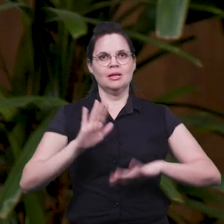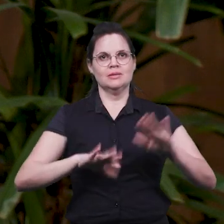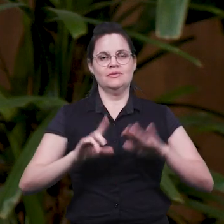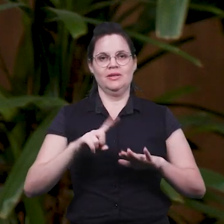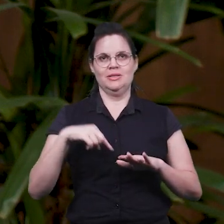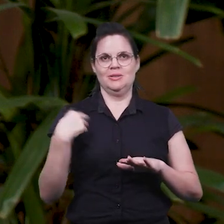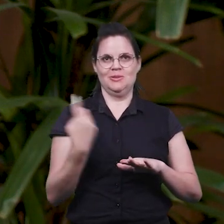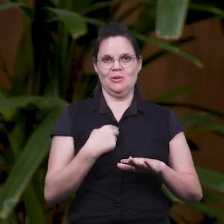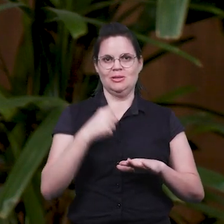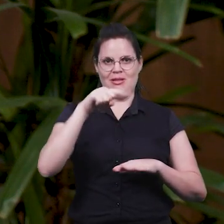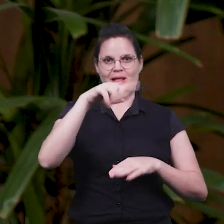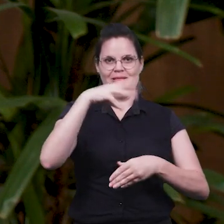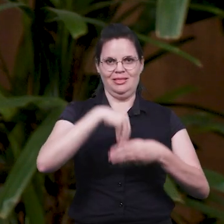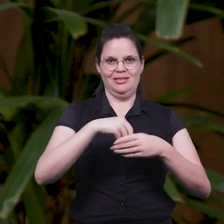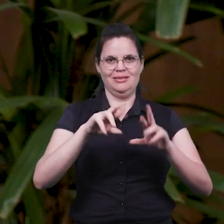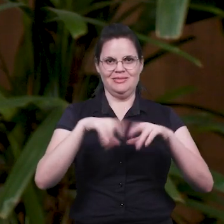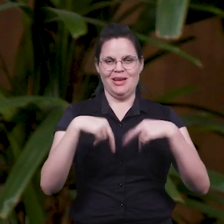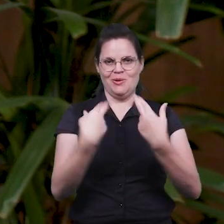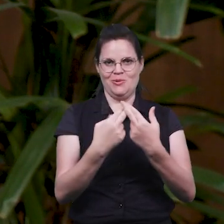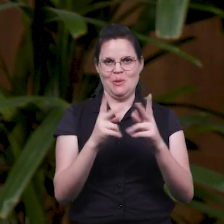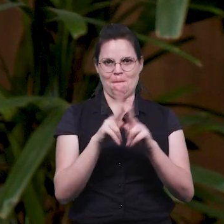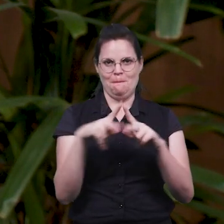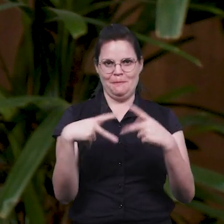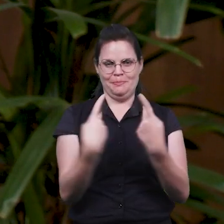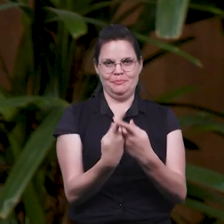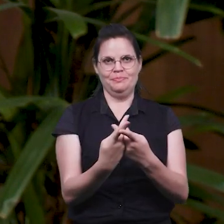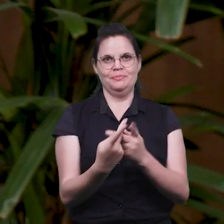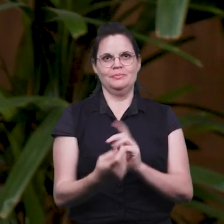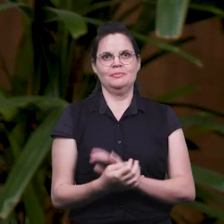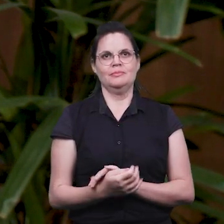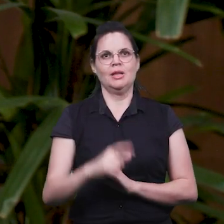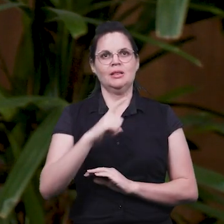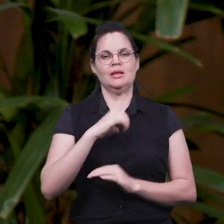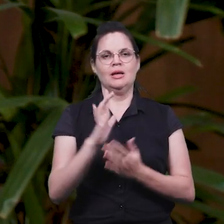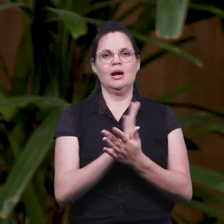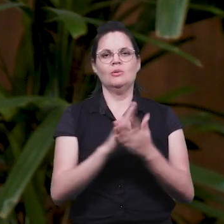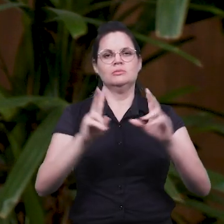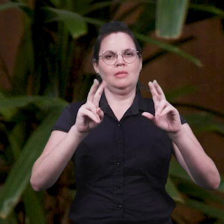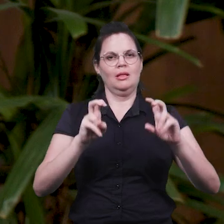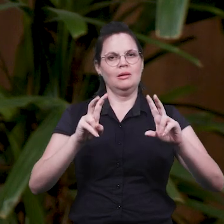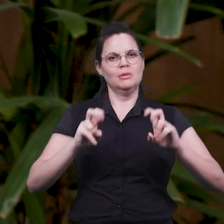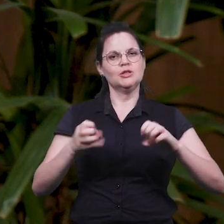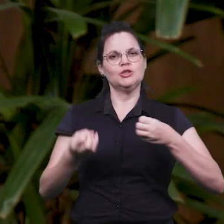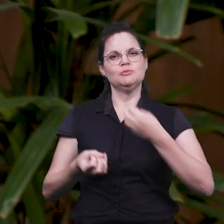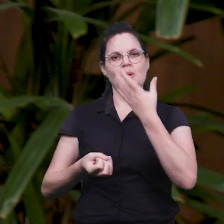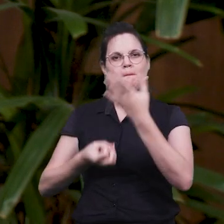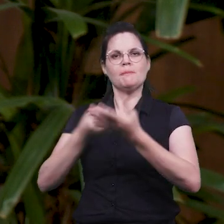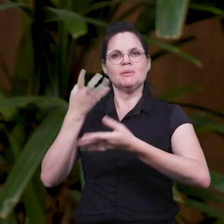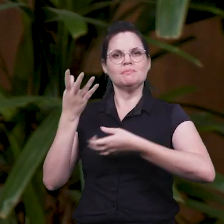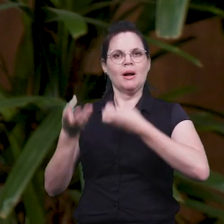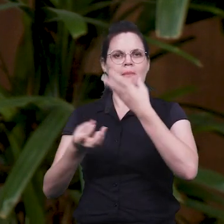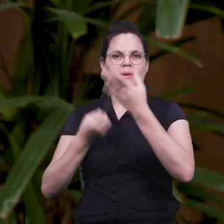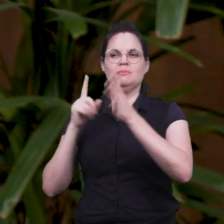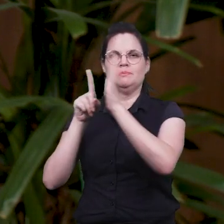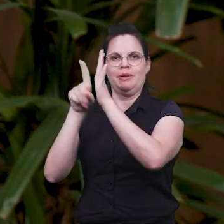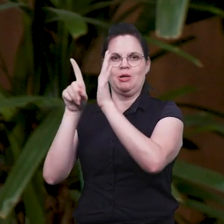nossas reuniões do Conselho Presbiteral, determinados temas são colocados para serem